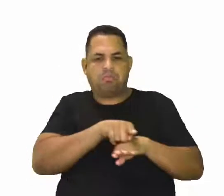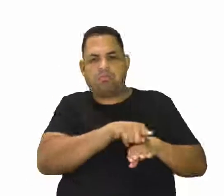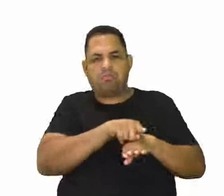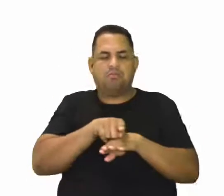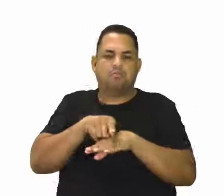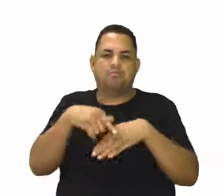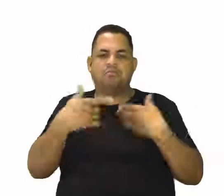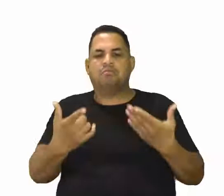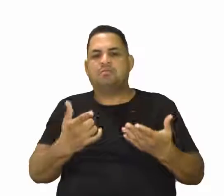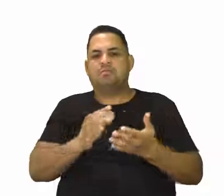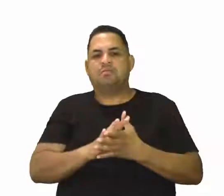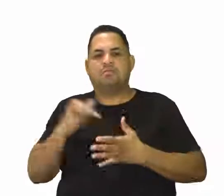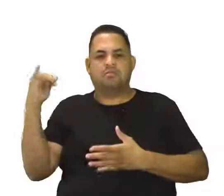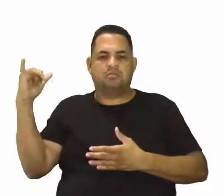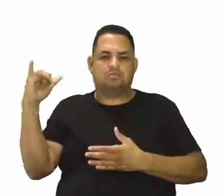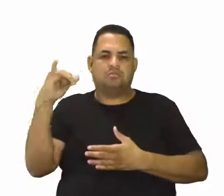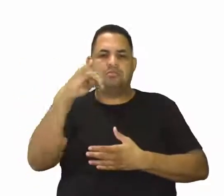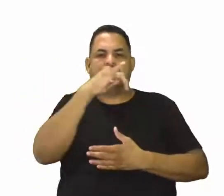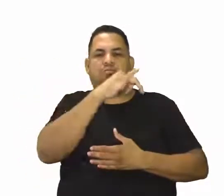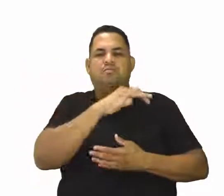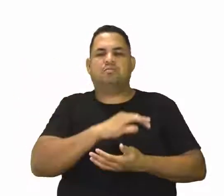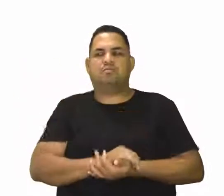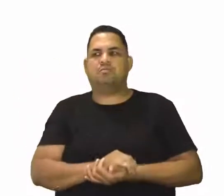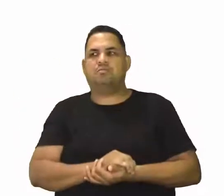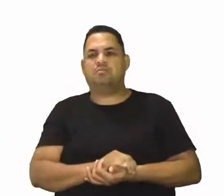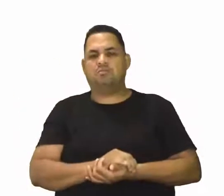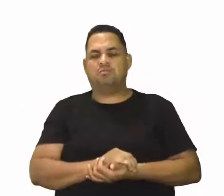blindados e aviões